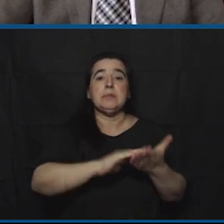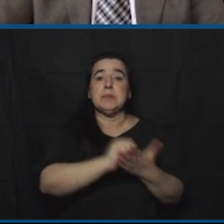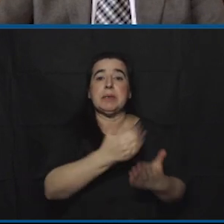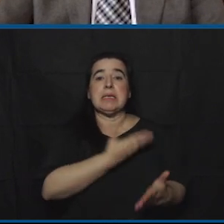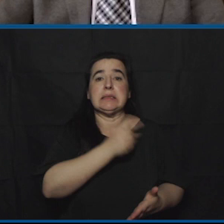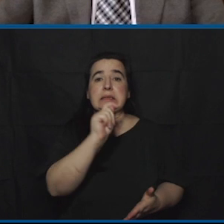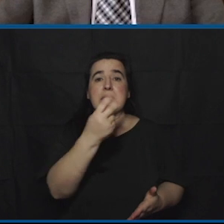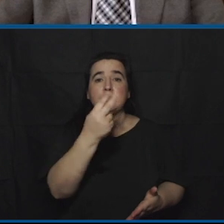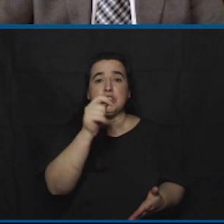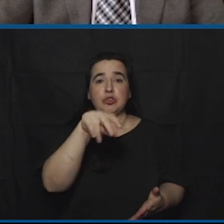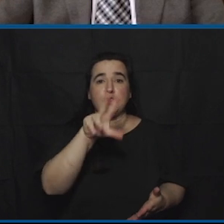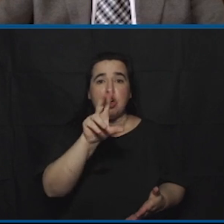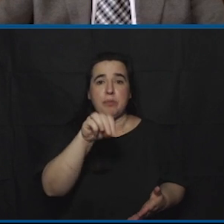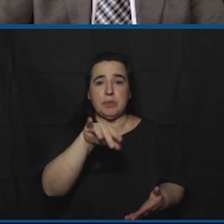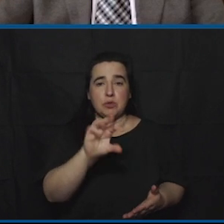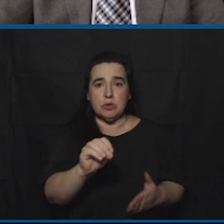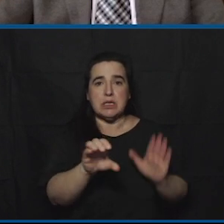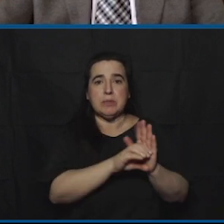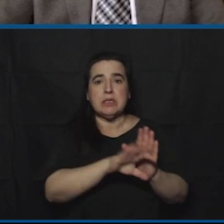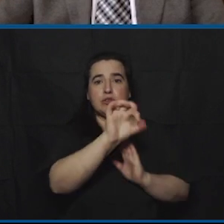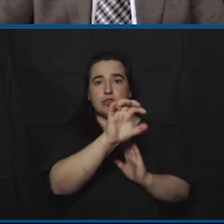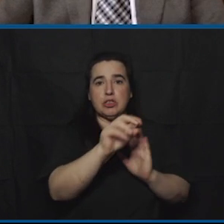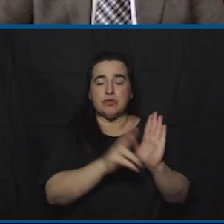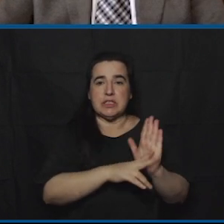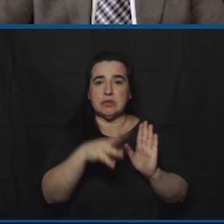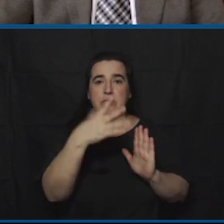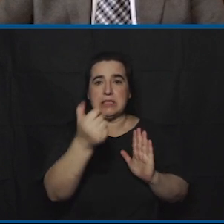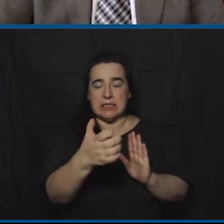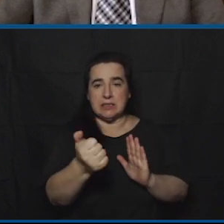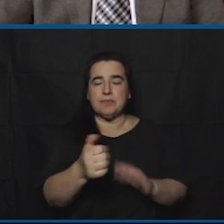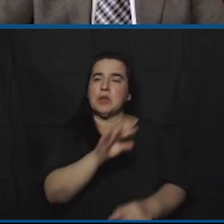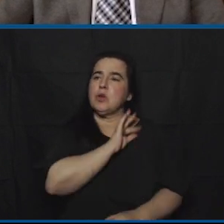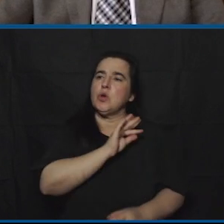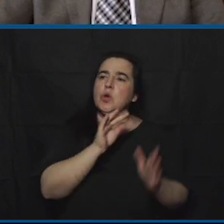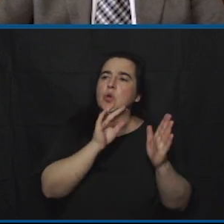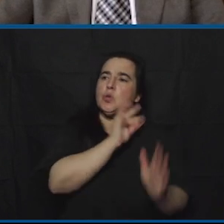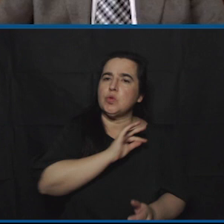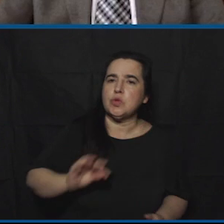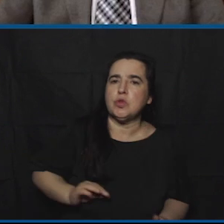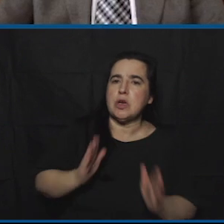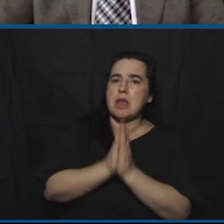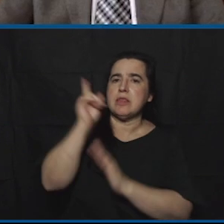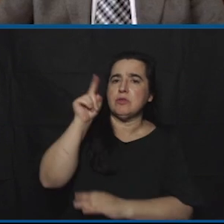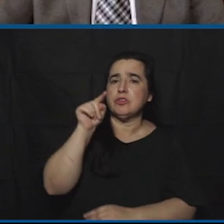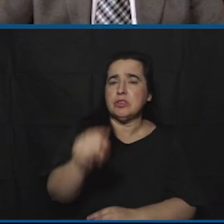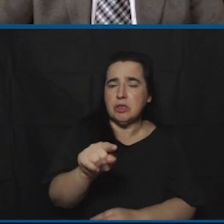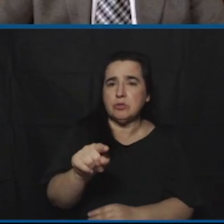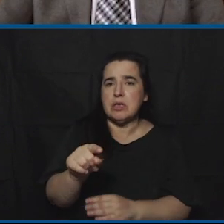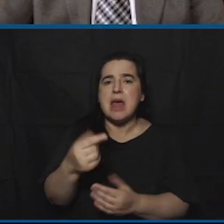capítulo 18, versículo 15, nós temos aqui o texto que diz: o Senhor teu Deus te suscitará um profeta como